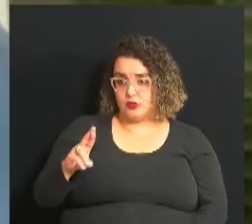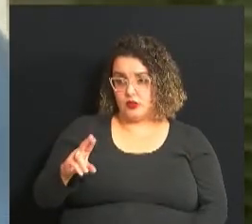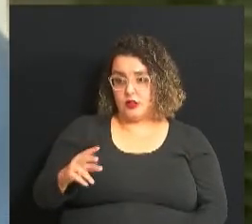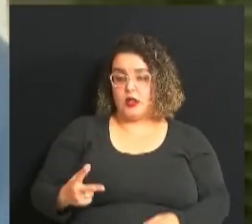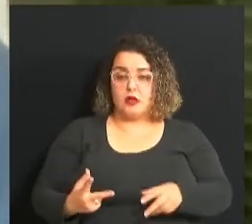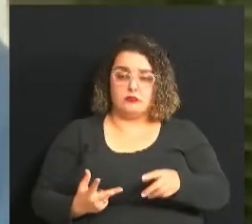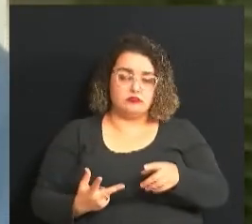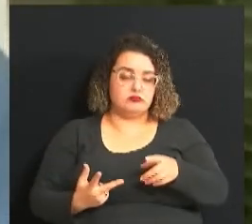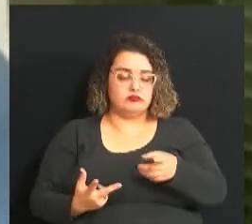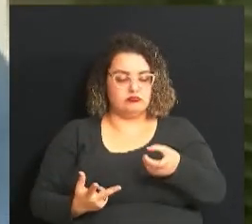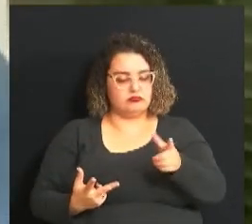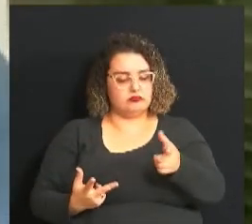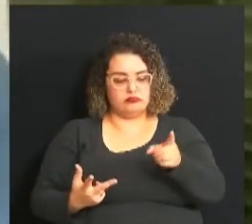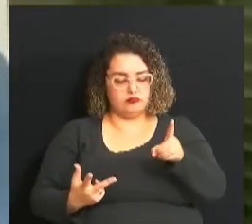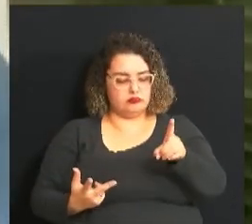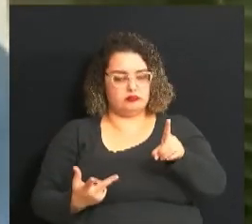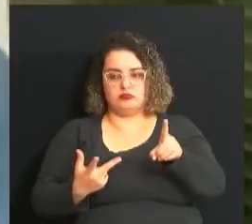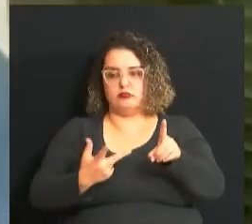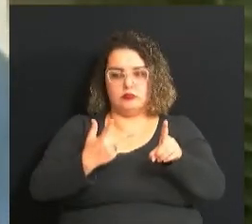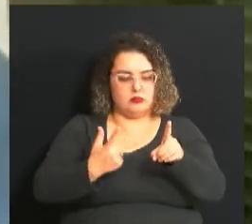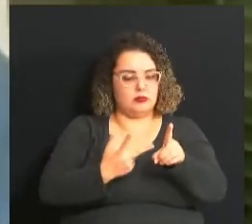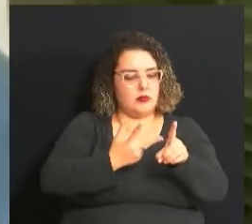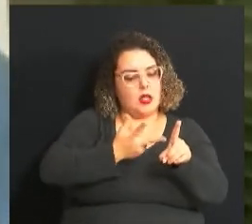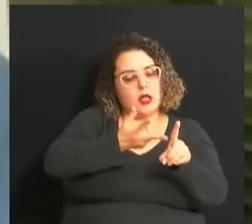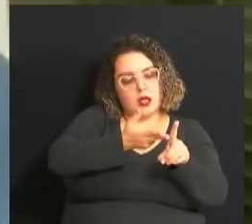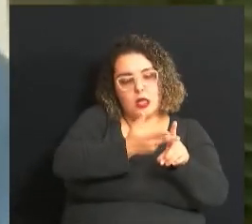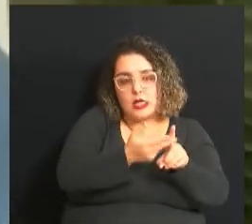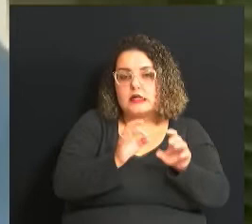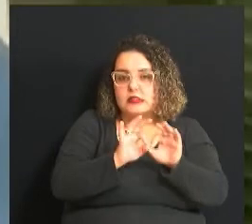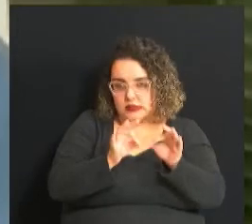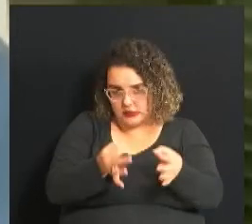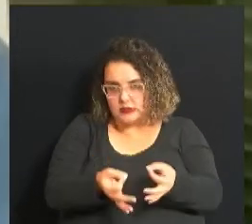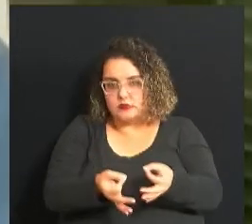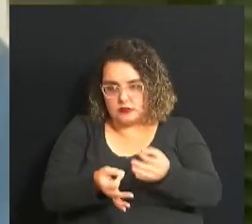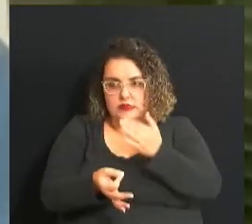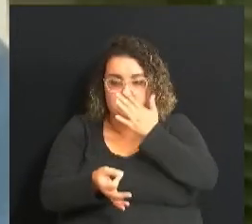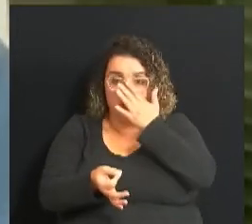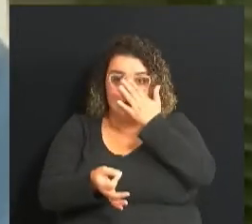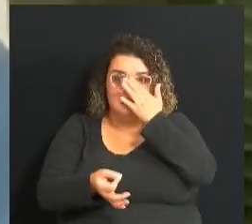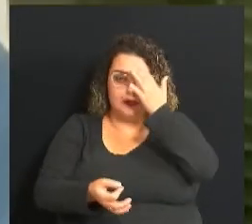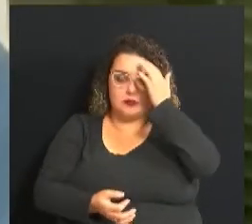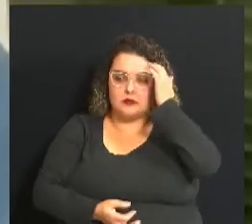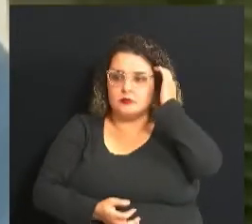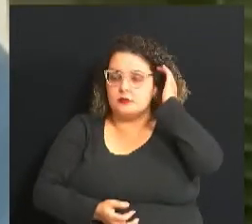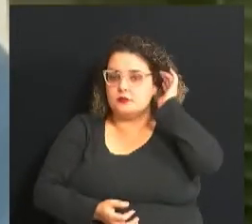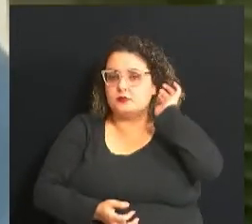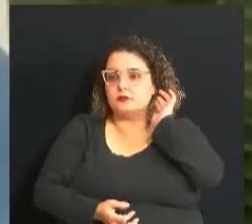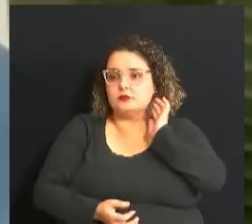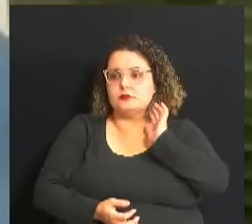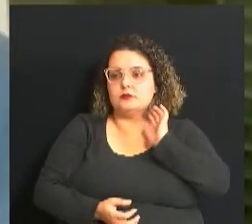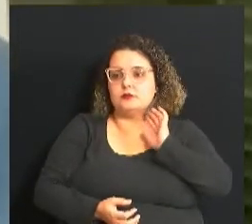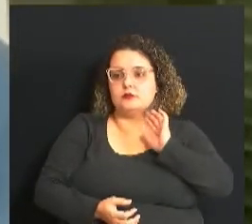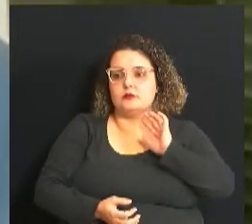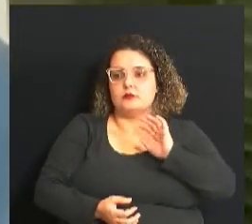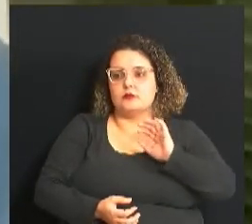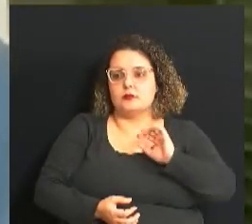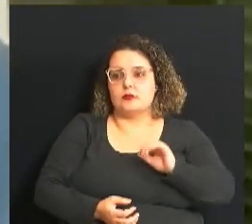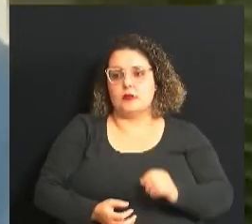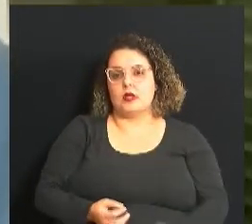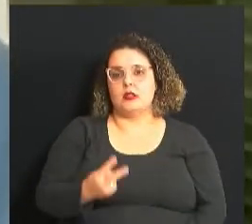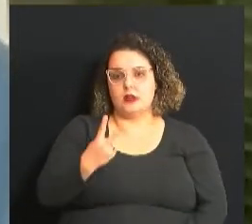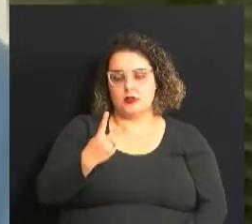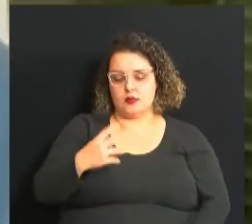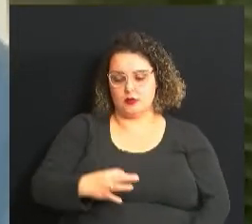cirurgia relativamente simples. O que se faz é procurar os canais. Existem 2 canais